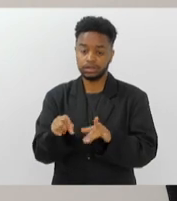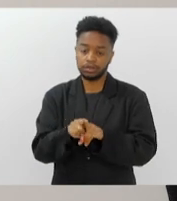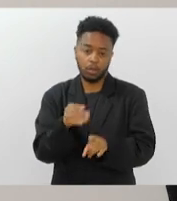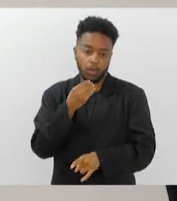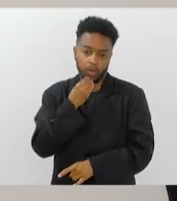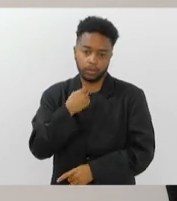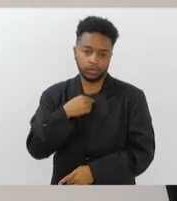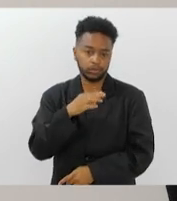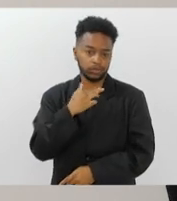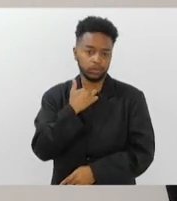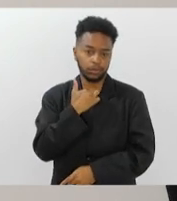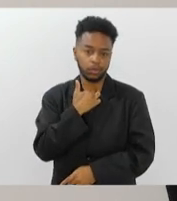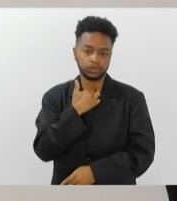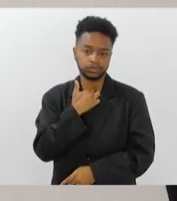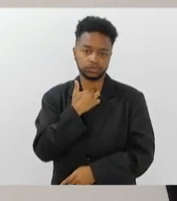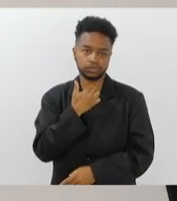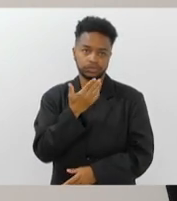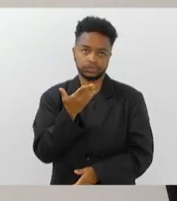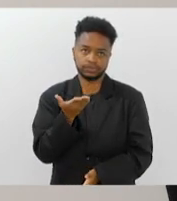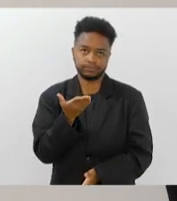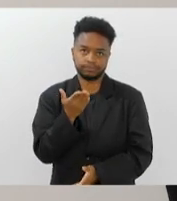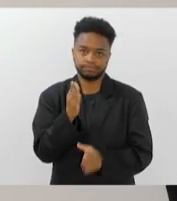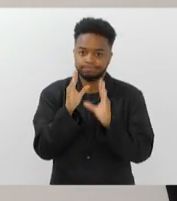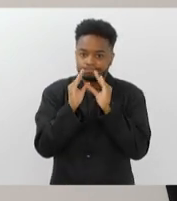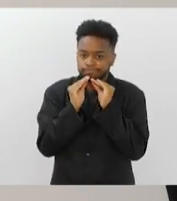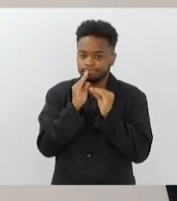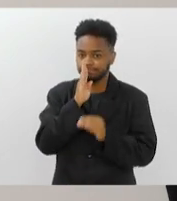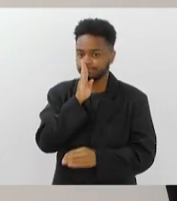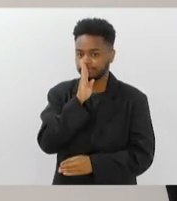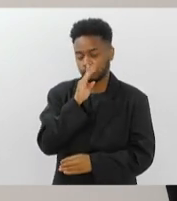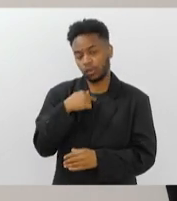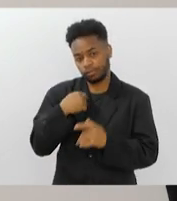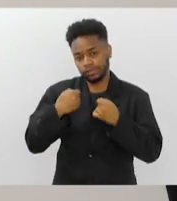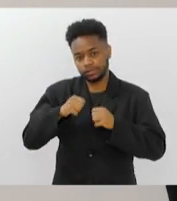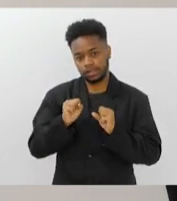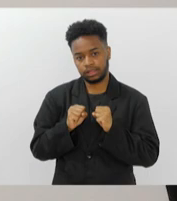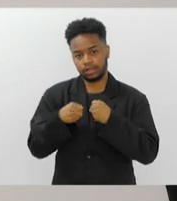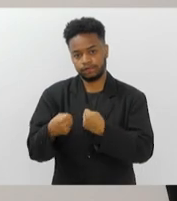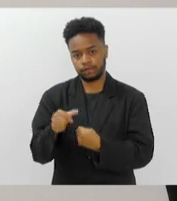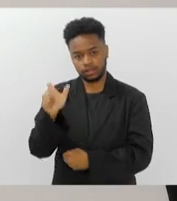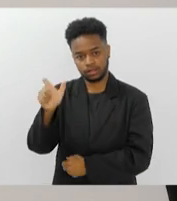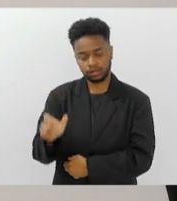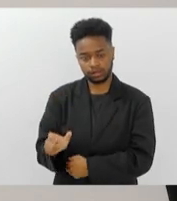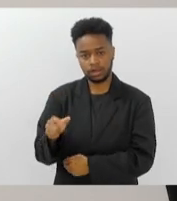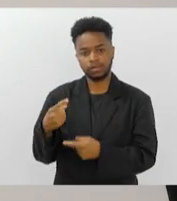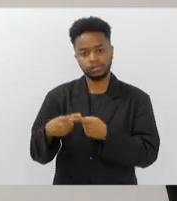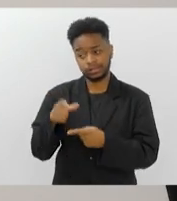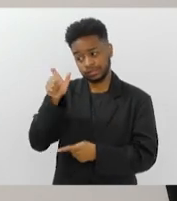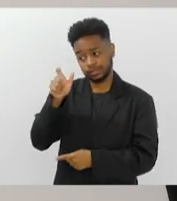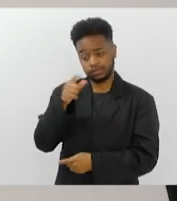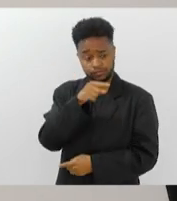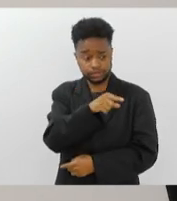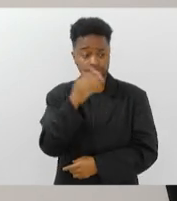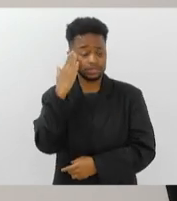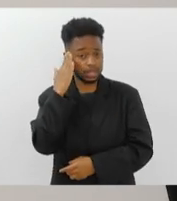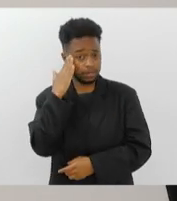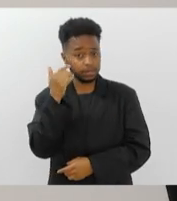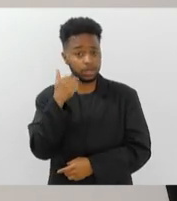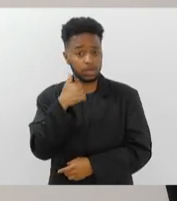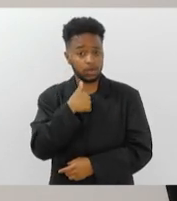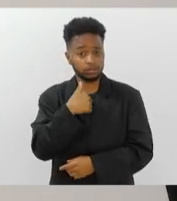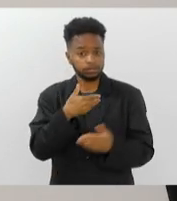eu não posso deixar de nesse momento a senhora sabe eh eu eu a recebi lá